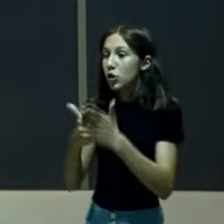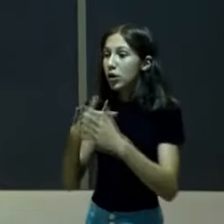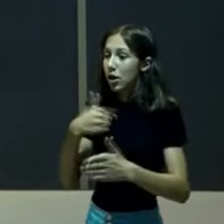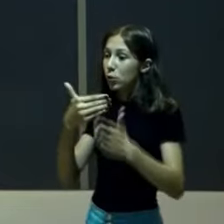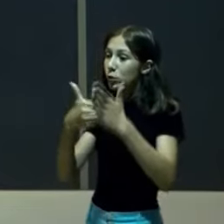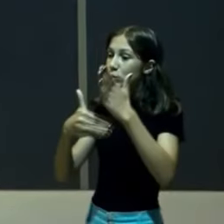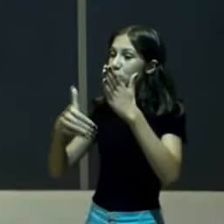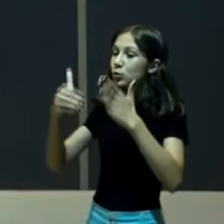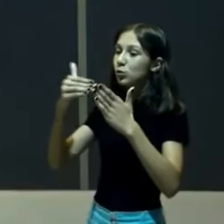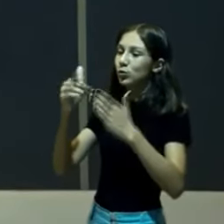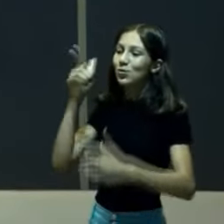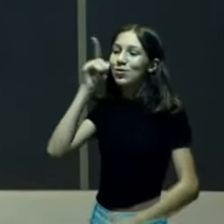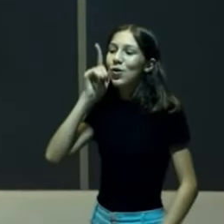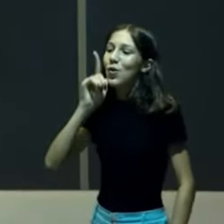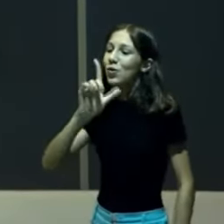posso